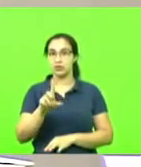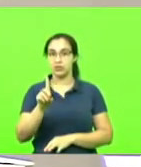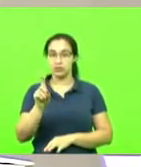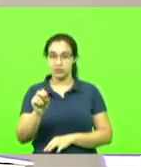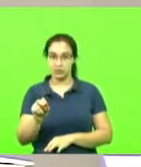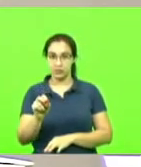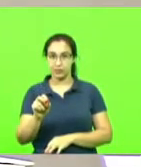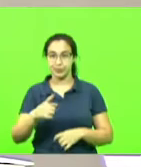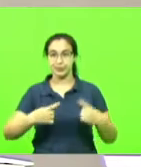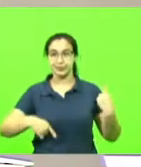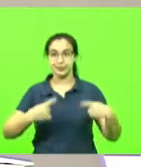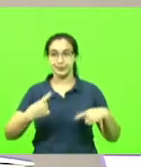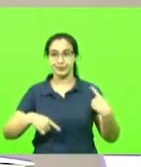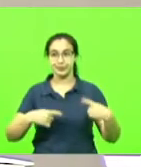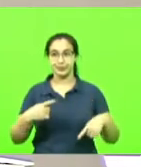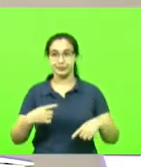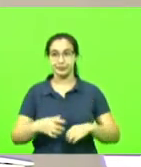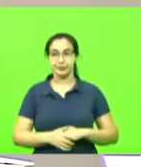discussão?